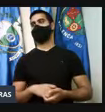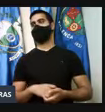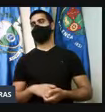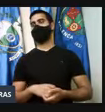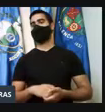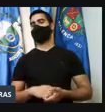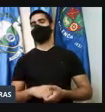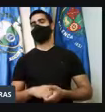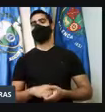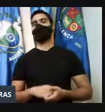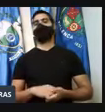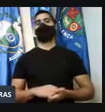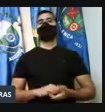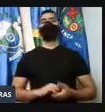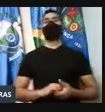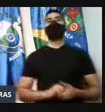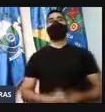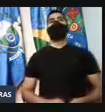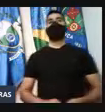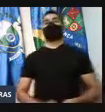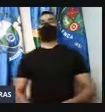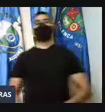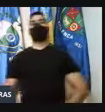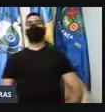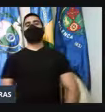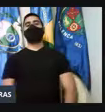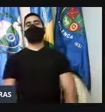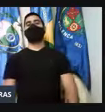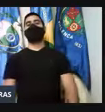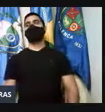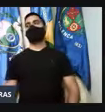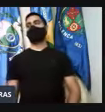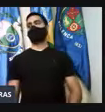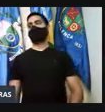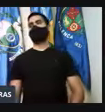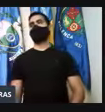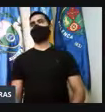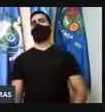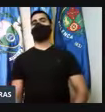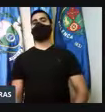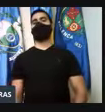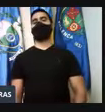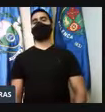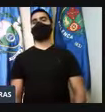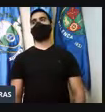Eu vou ler esse cabeçalho aqui e depois ler o parecer. Senão não vou sair hoje.